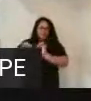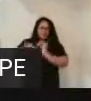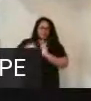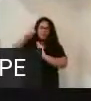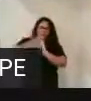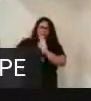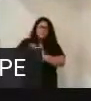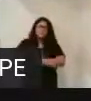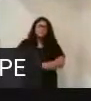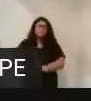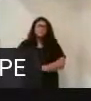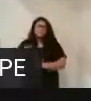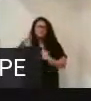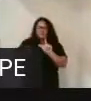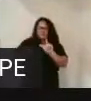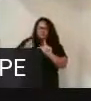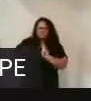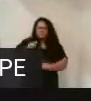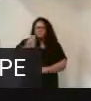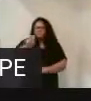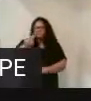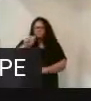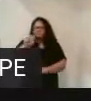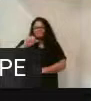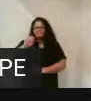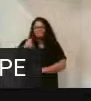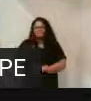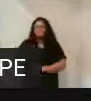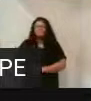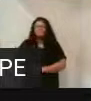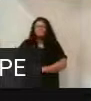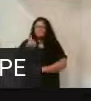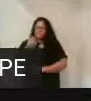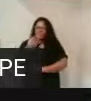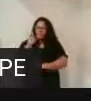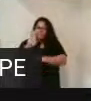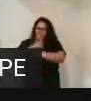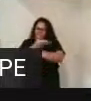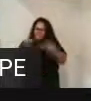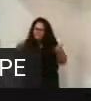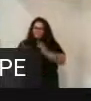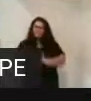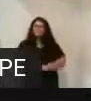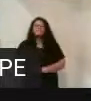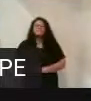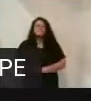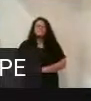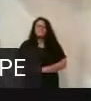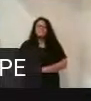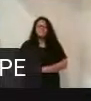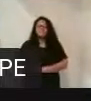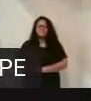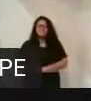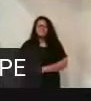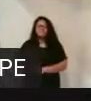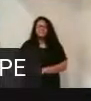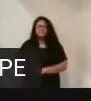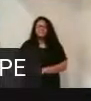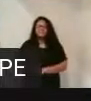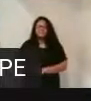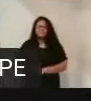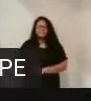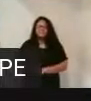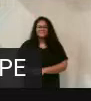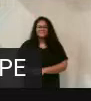Olá, boa tarde a todos. Vocês me ouvem bem? Tudo certo? Tudo bem. Então, em nome da doutora